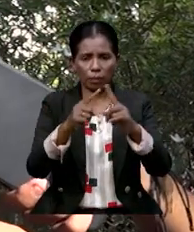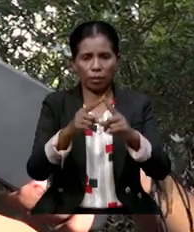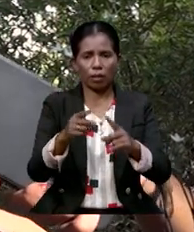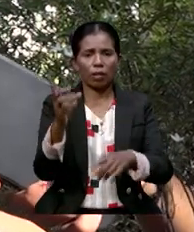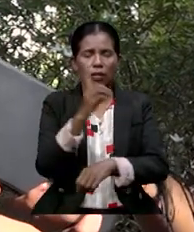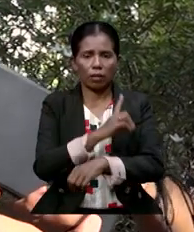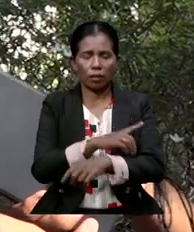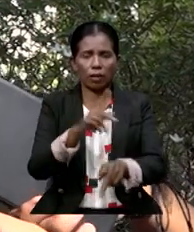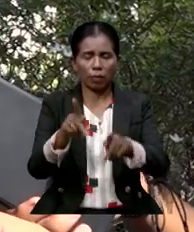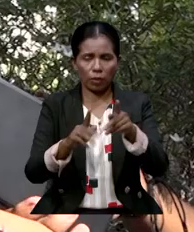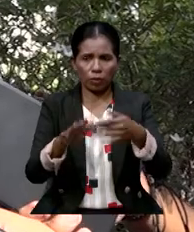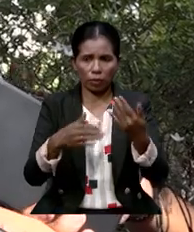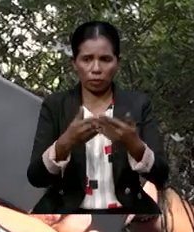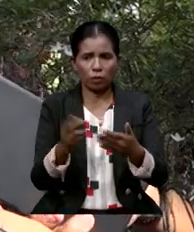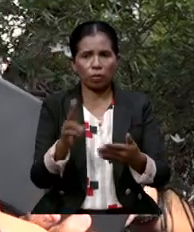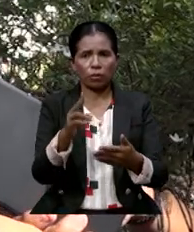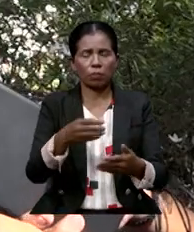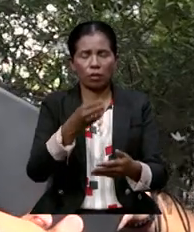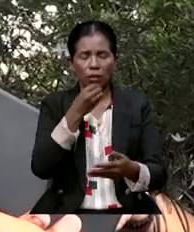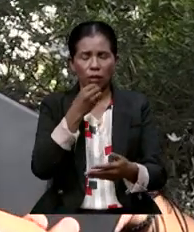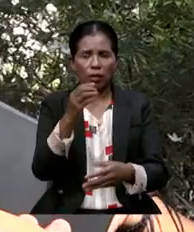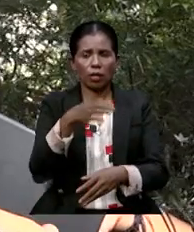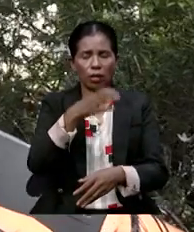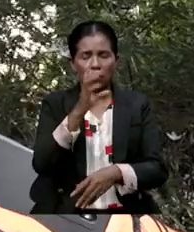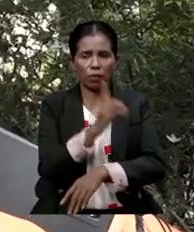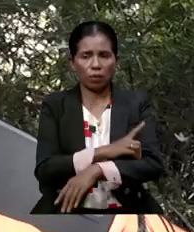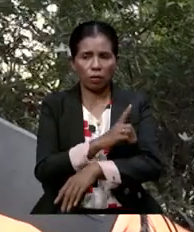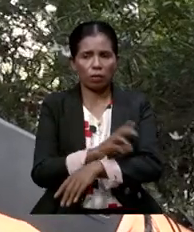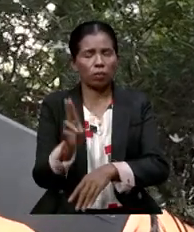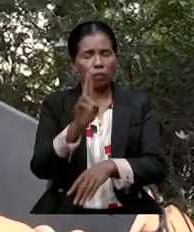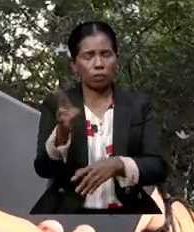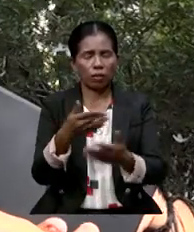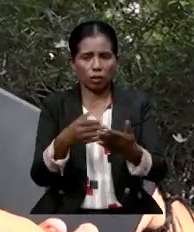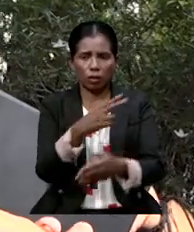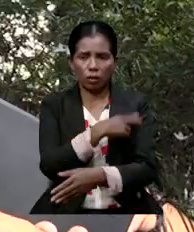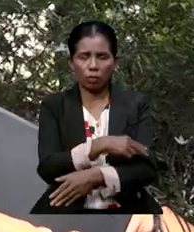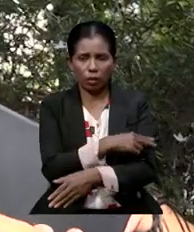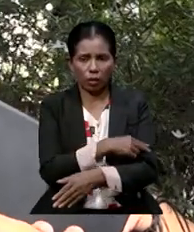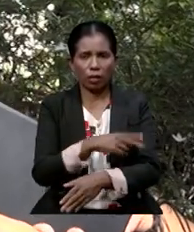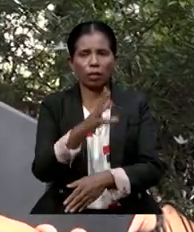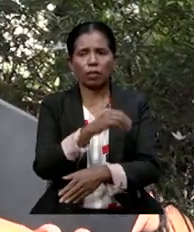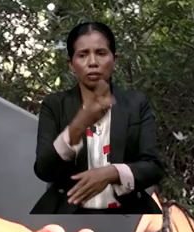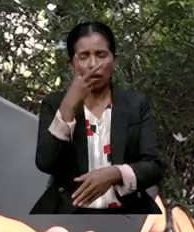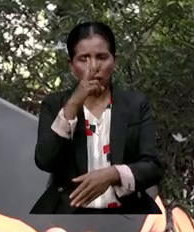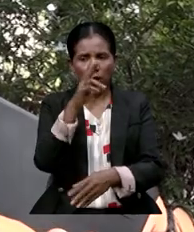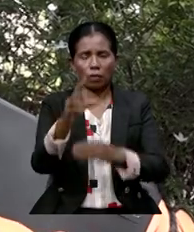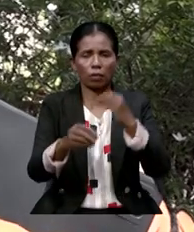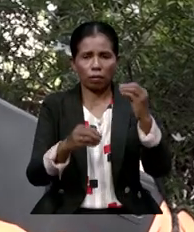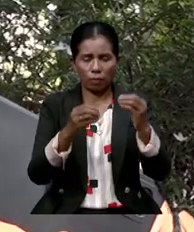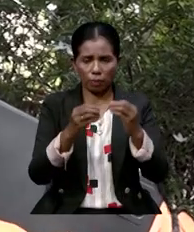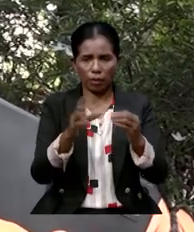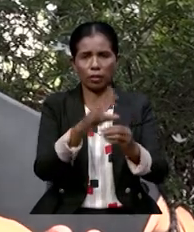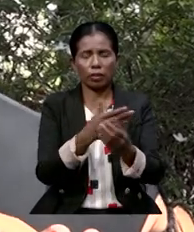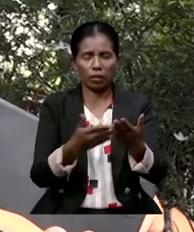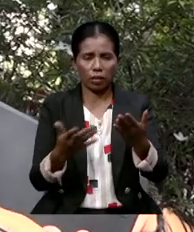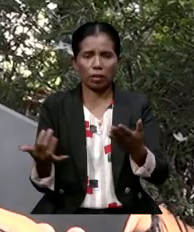necessidades comunitário, kata usa bahan ho hemur lor loronian, usa mo sia fasilidade de saúde e haremos halo teste ba beser